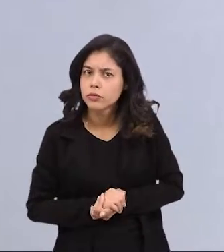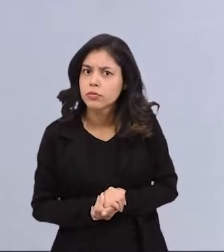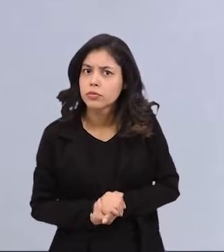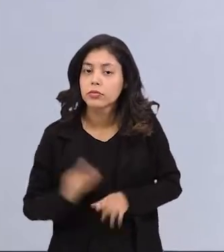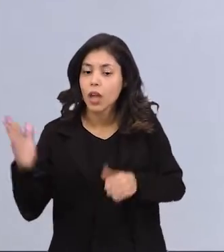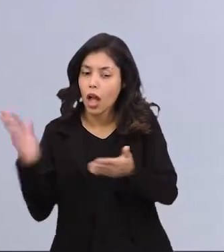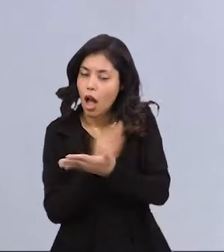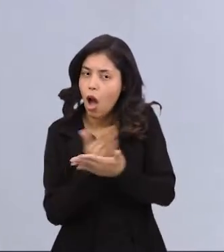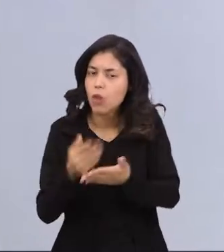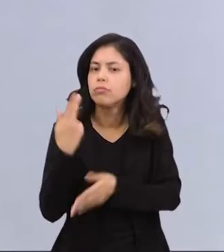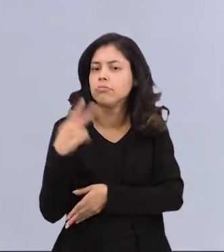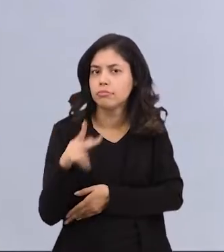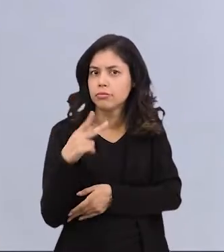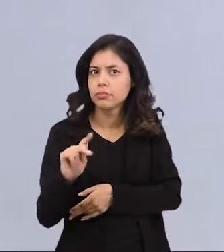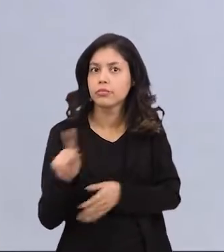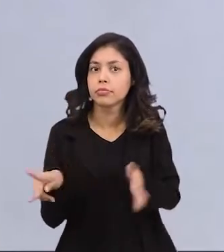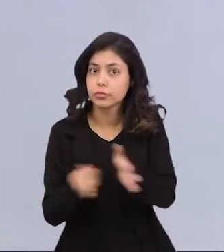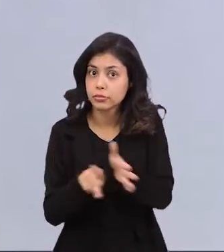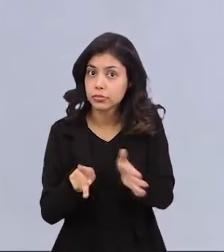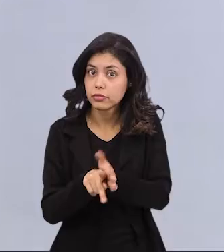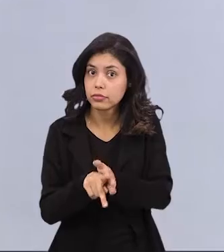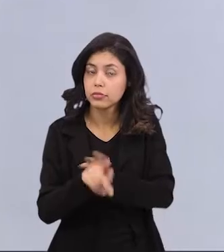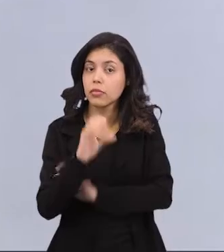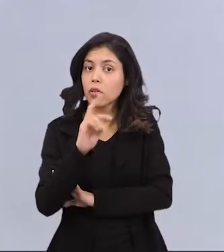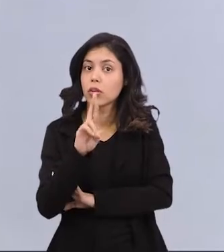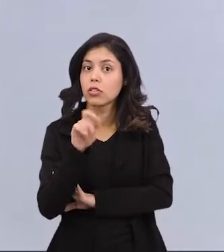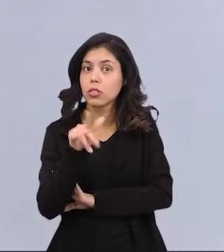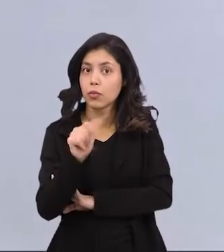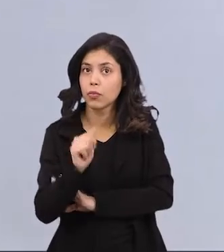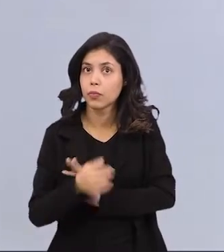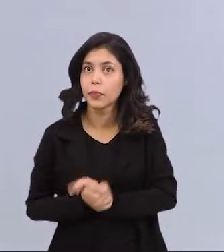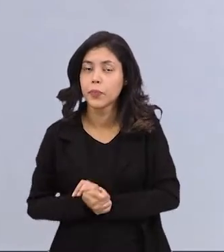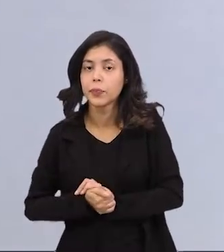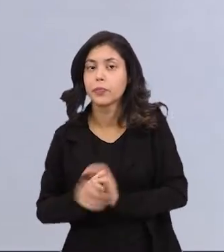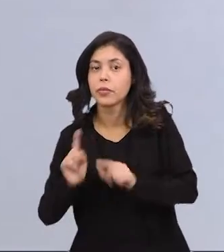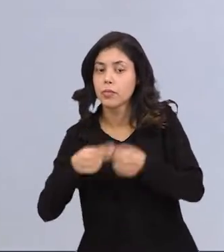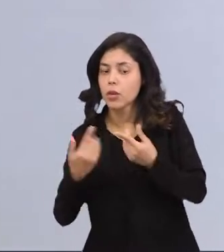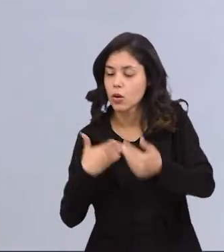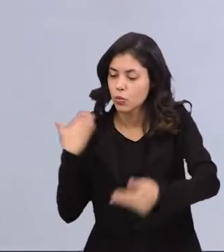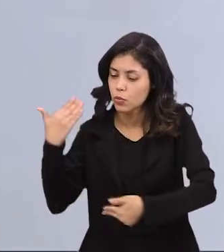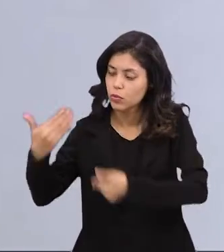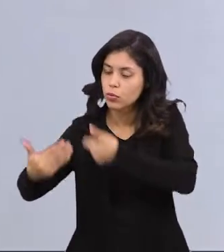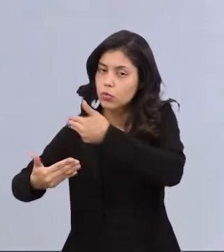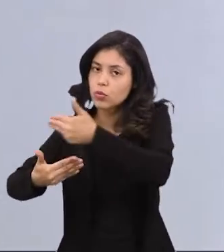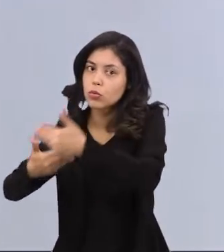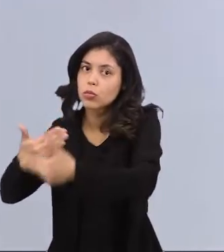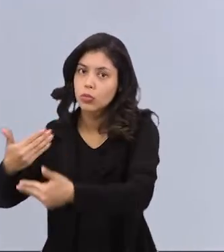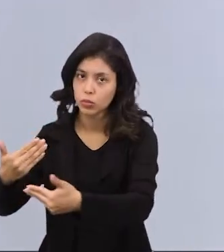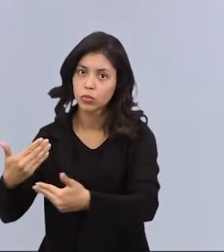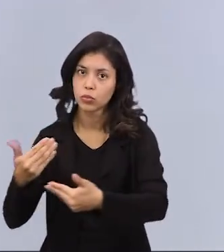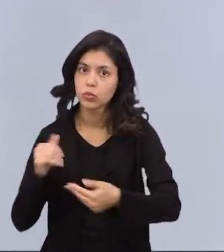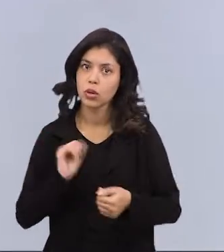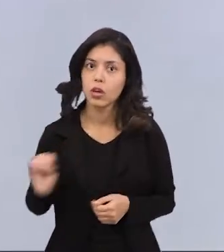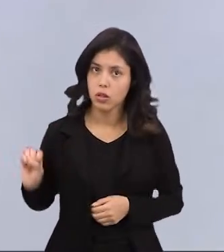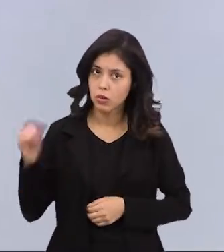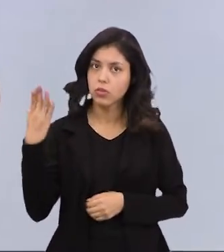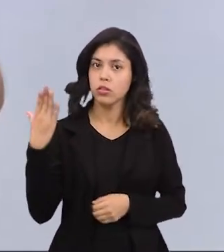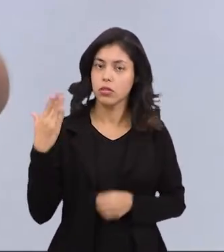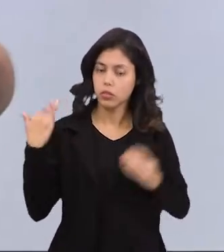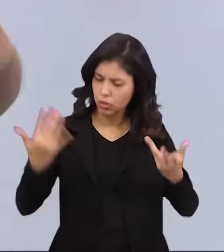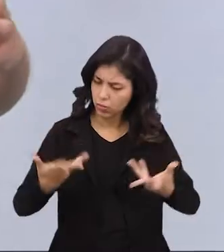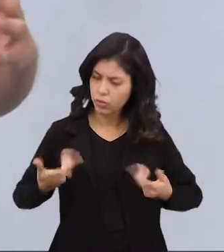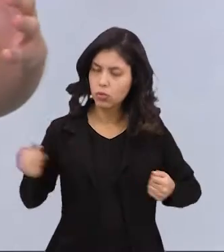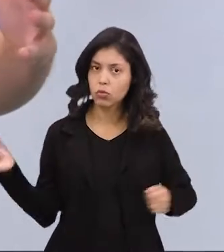Em algum deles era o papagaio originário. Mas ao longo do percurso em que eles foram